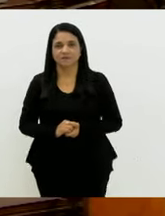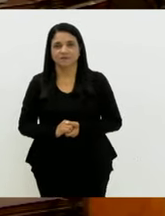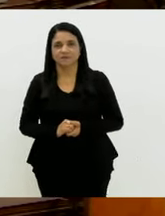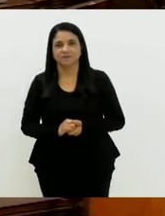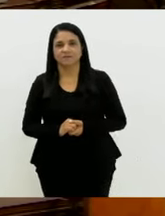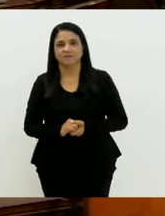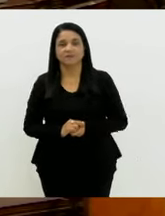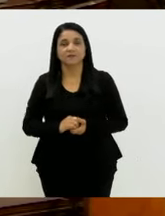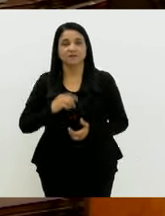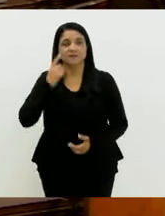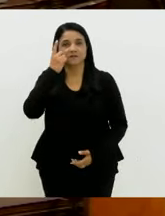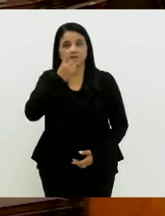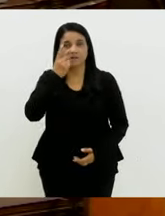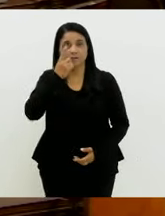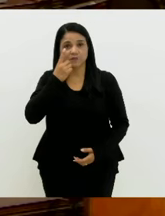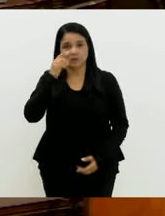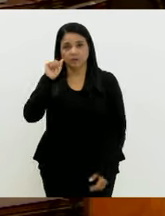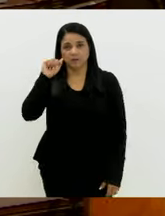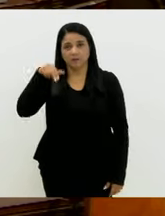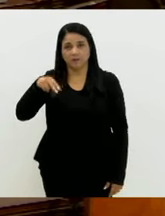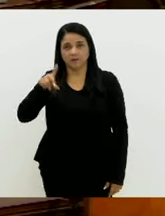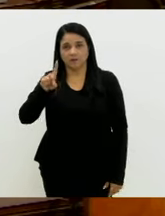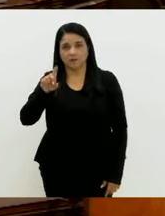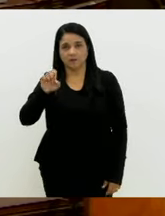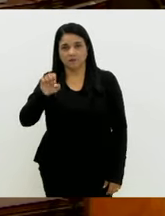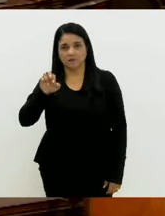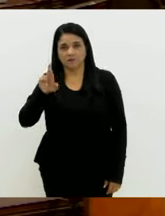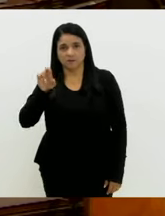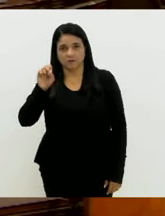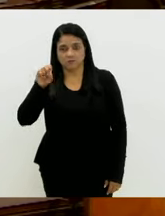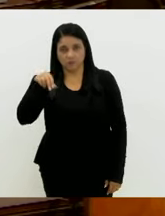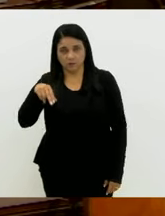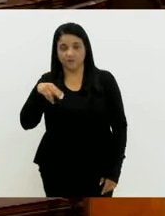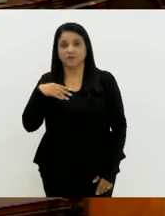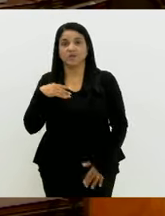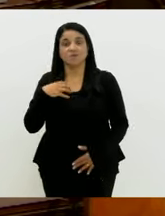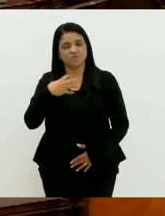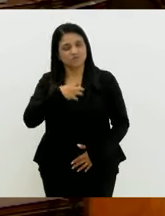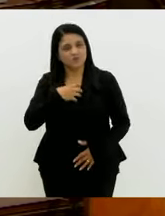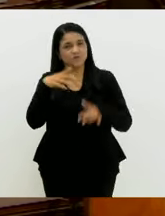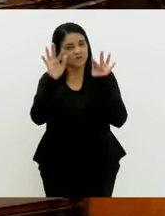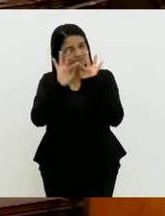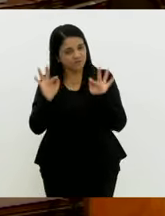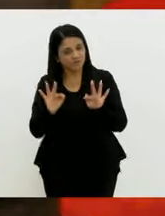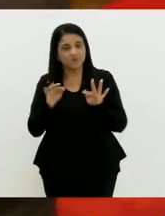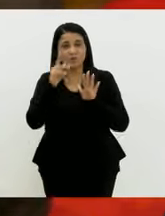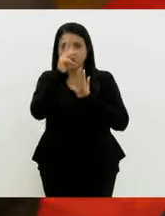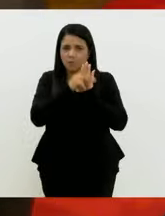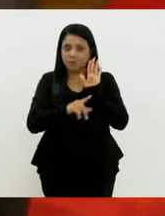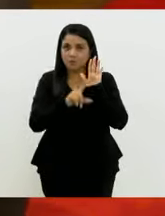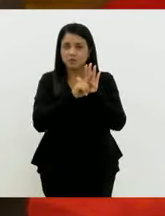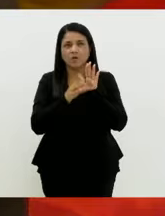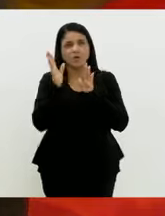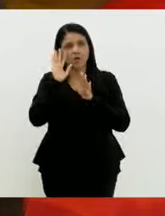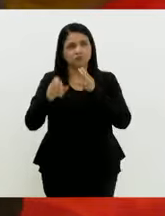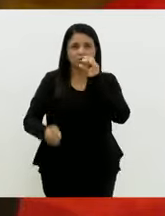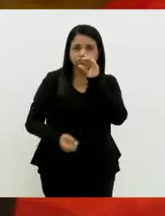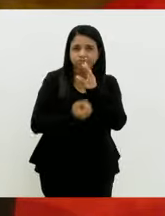Deputado Anderson, fico contente com o vosso projeto. Eu sou autor de uma lei antiga que criou o